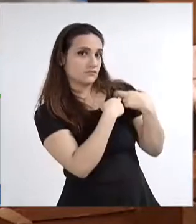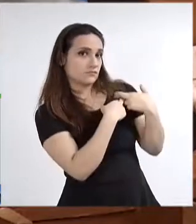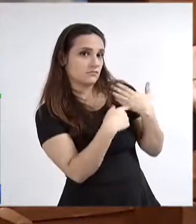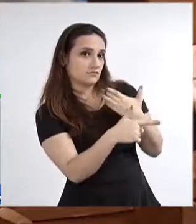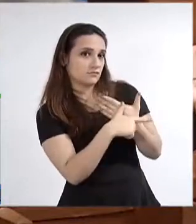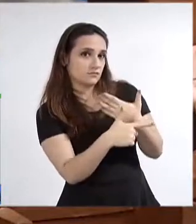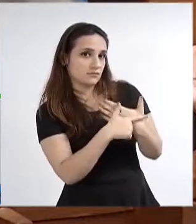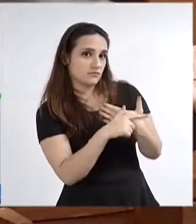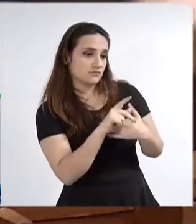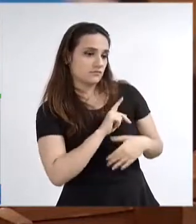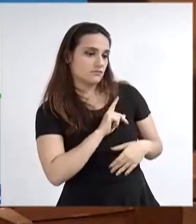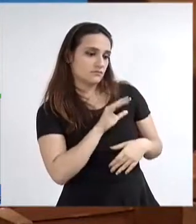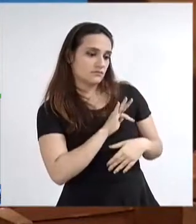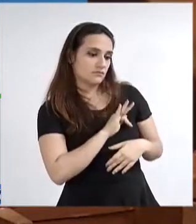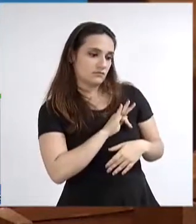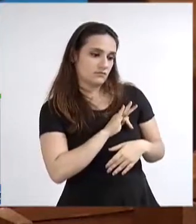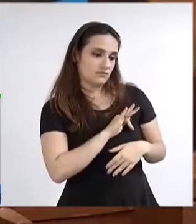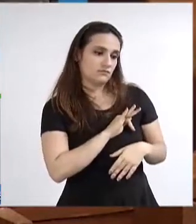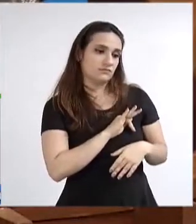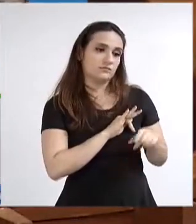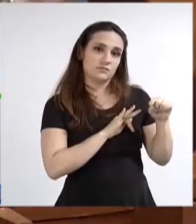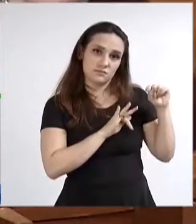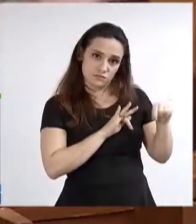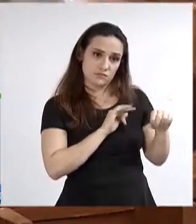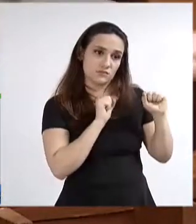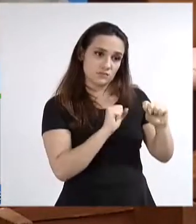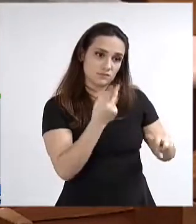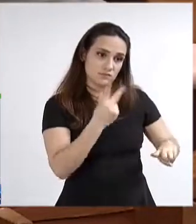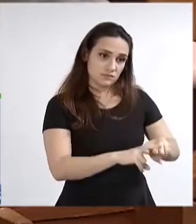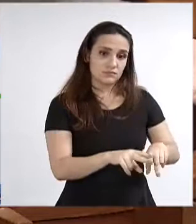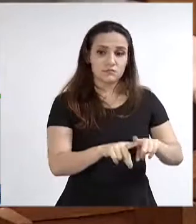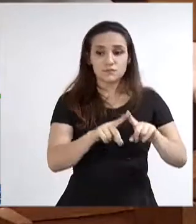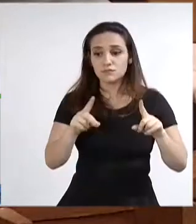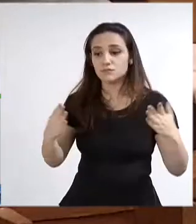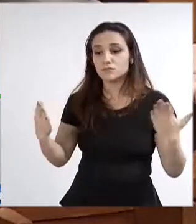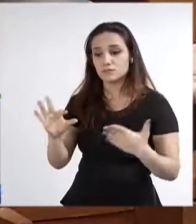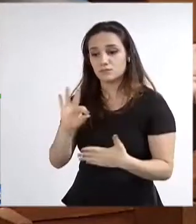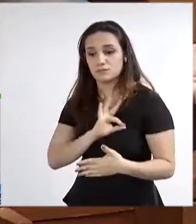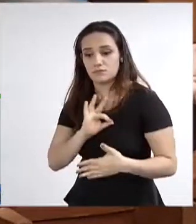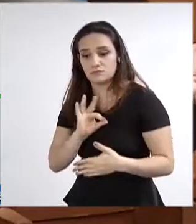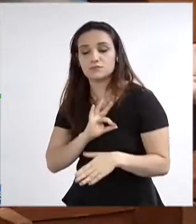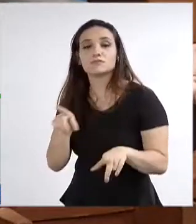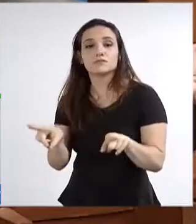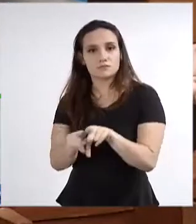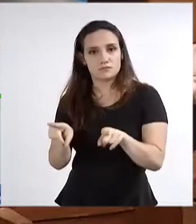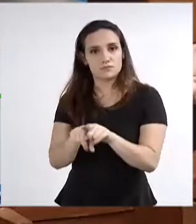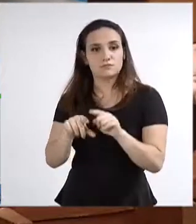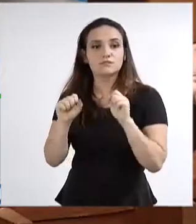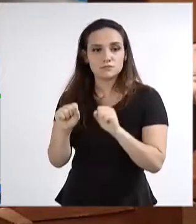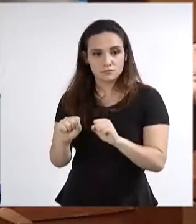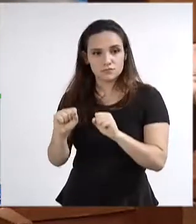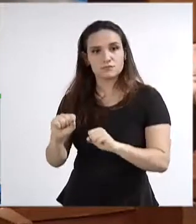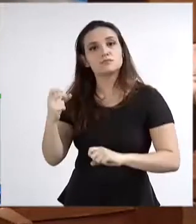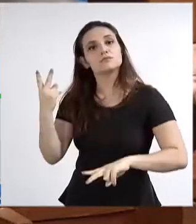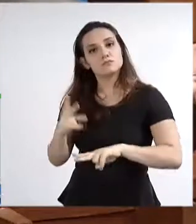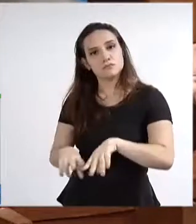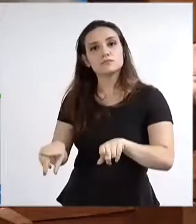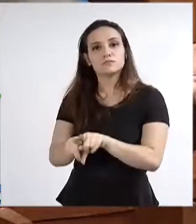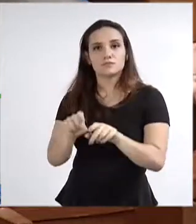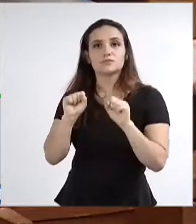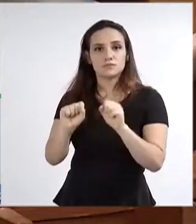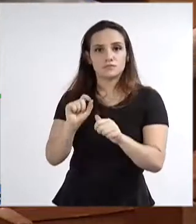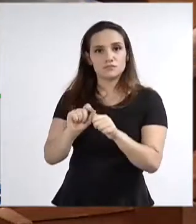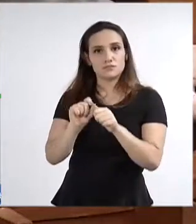de prisão, como também a Polícia Federal pode fazê-lo, mas na questão do encaminhamento dos inquéritos